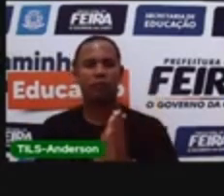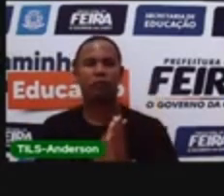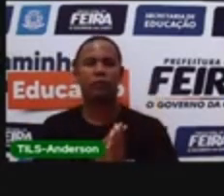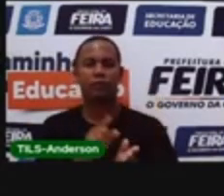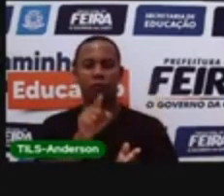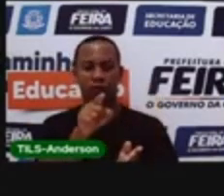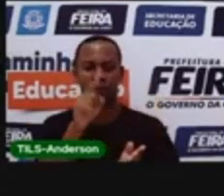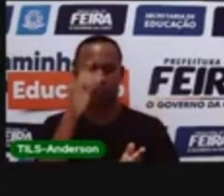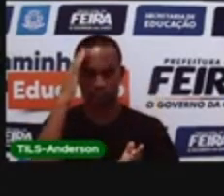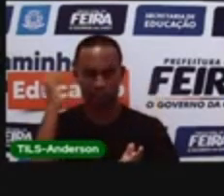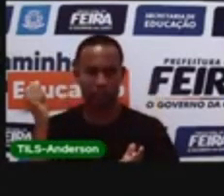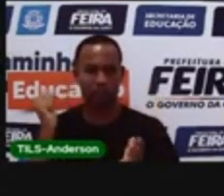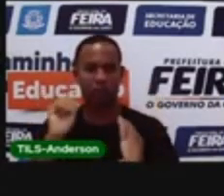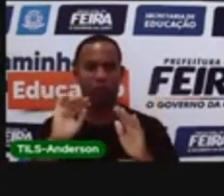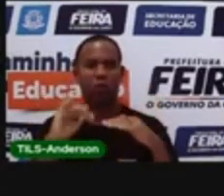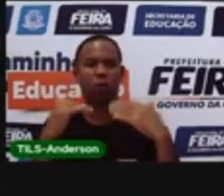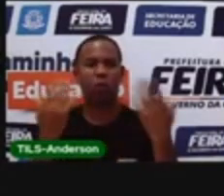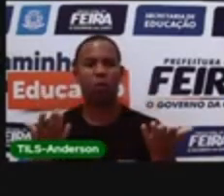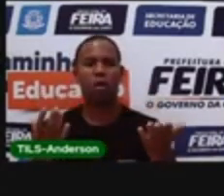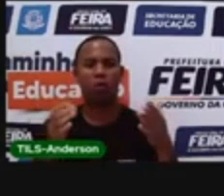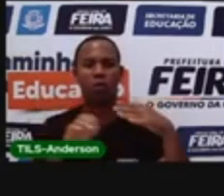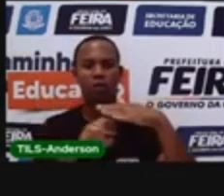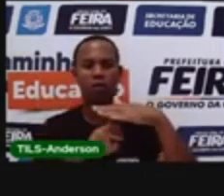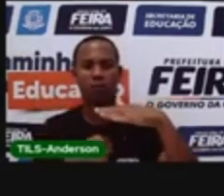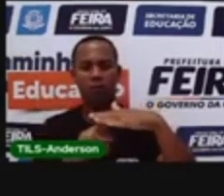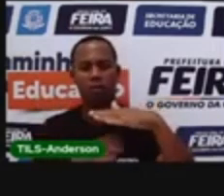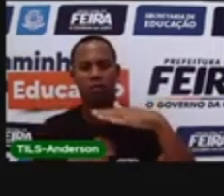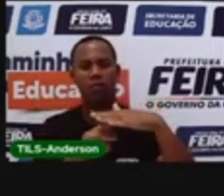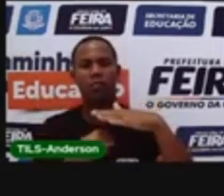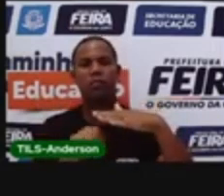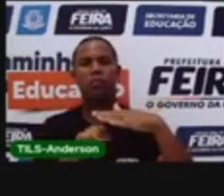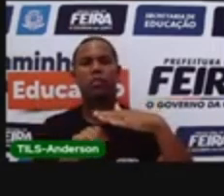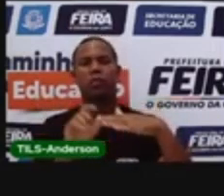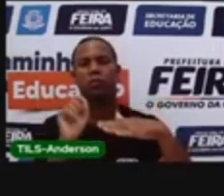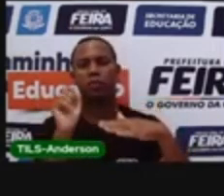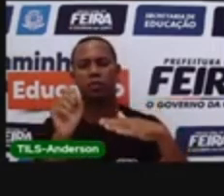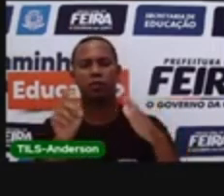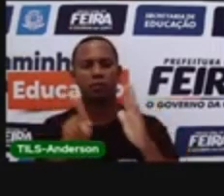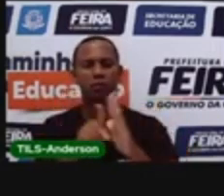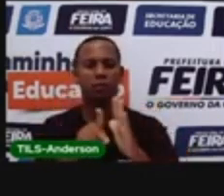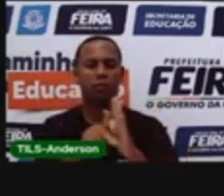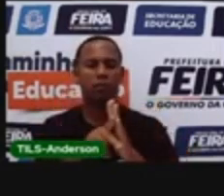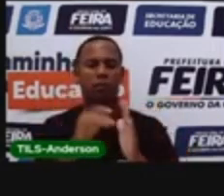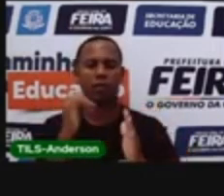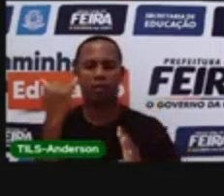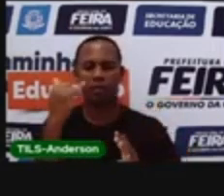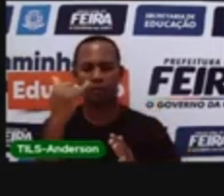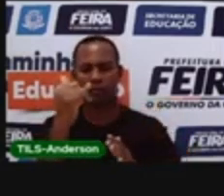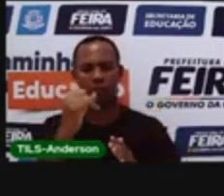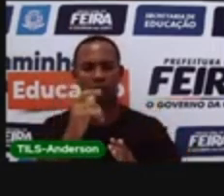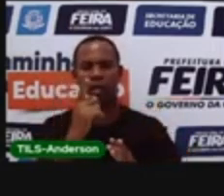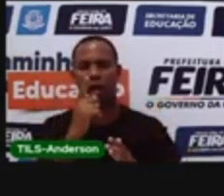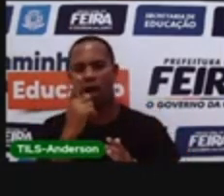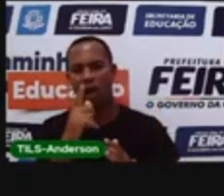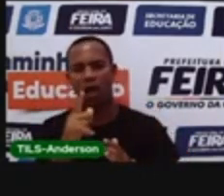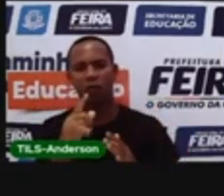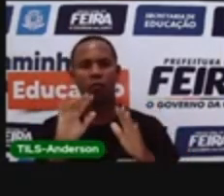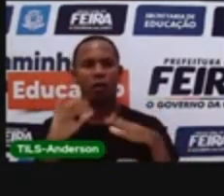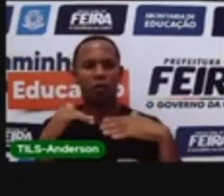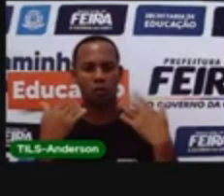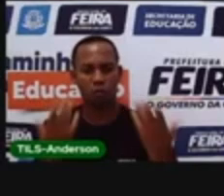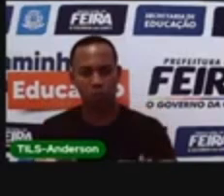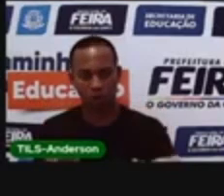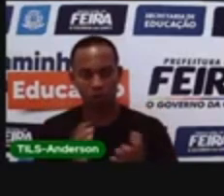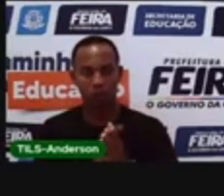você sabe qual empresa faz prestação de energia elétrica e de água em nossa cidade? A Pro já falou